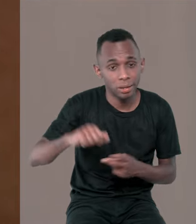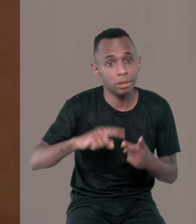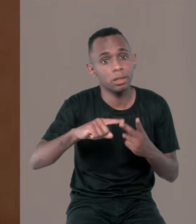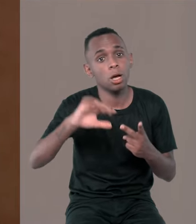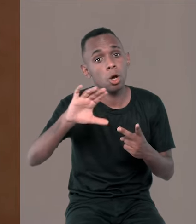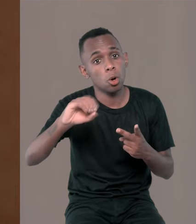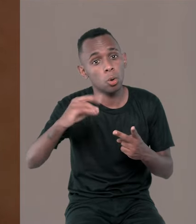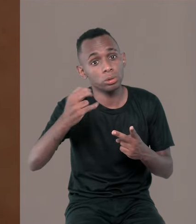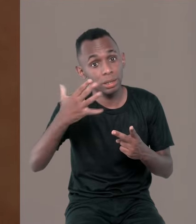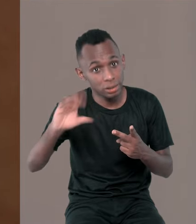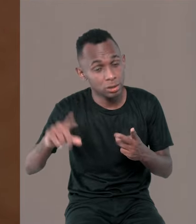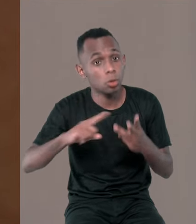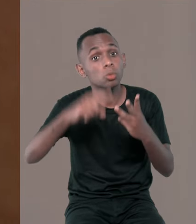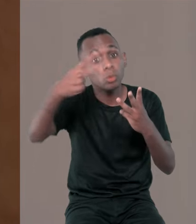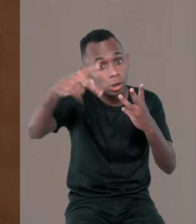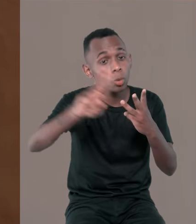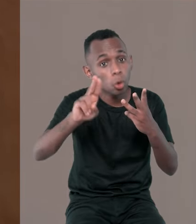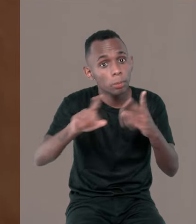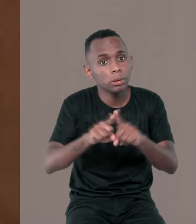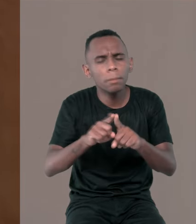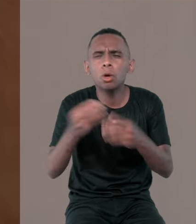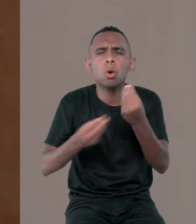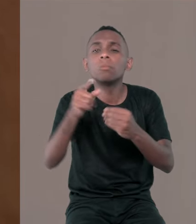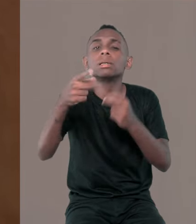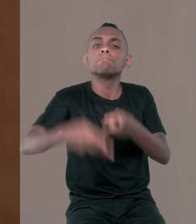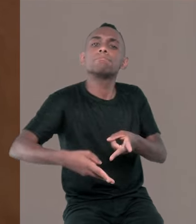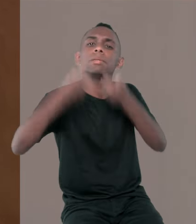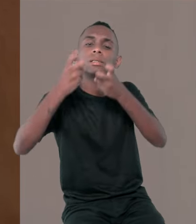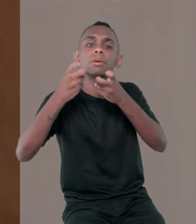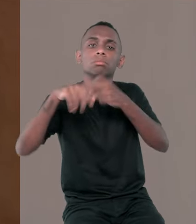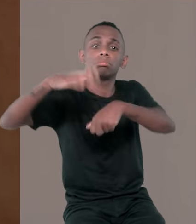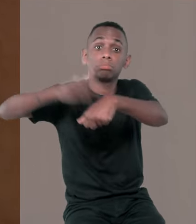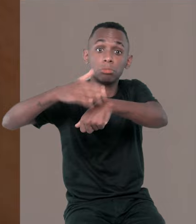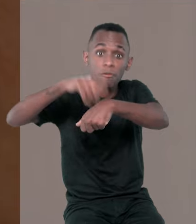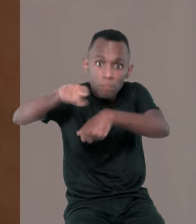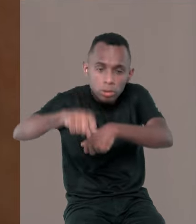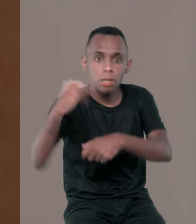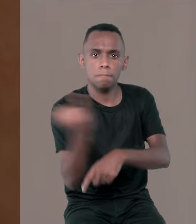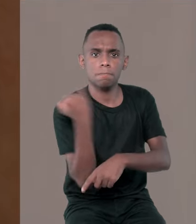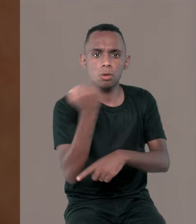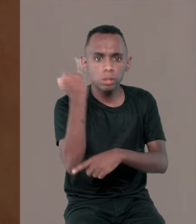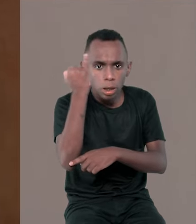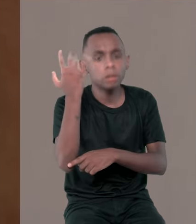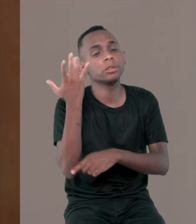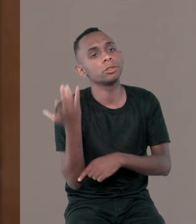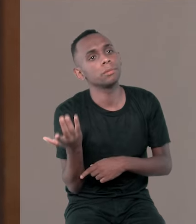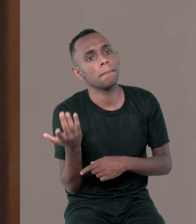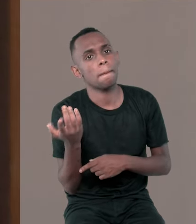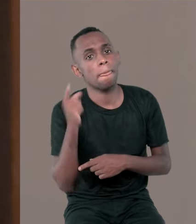de Conceição, o seu próprio nome, e eu queria saber como você está se enxergando como esse autor de certa